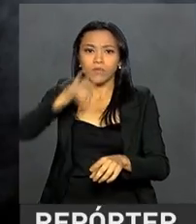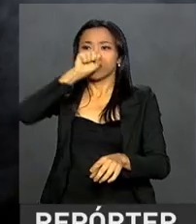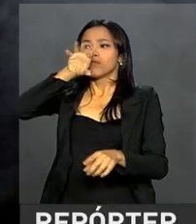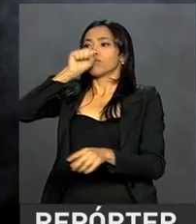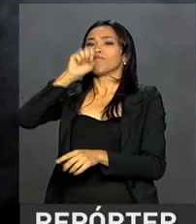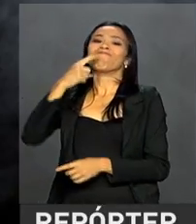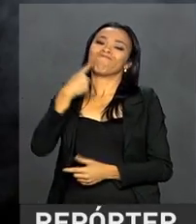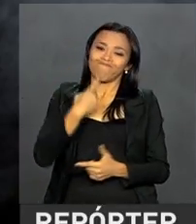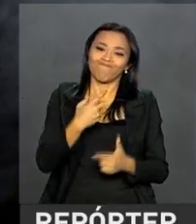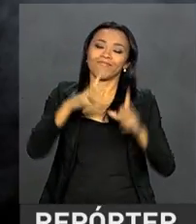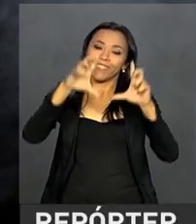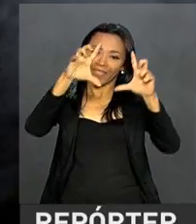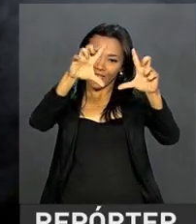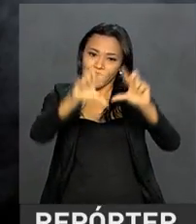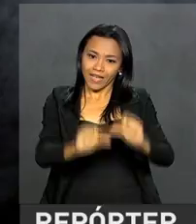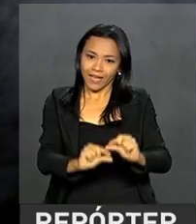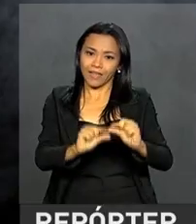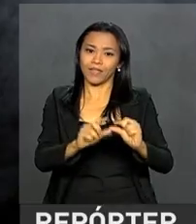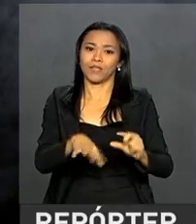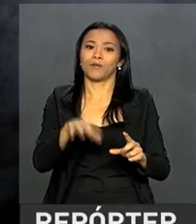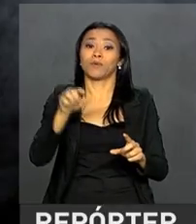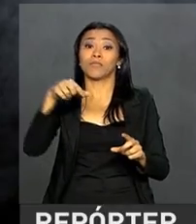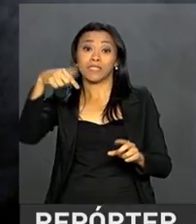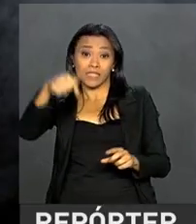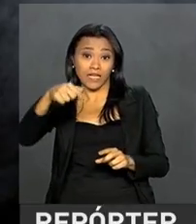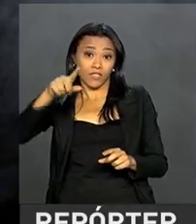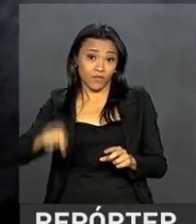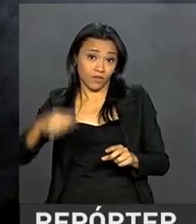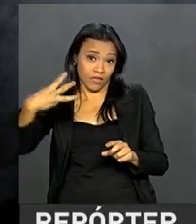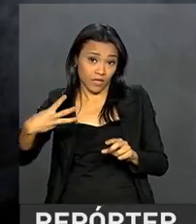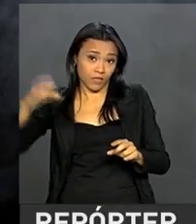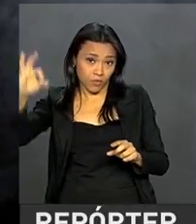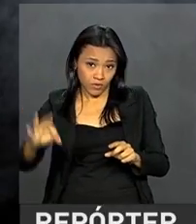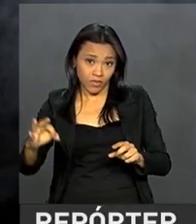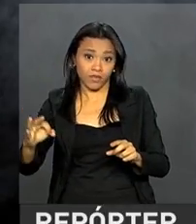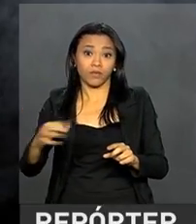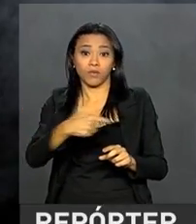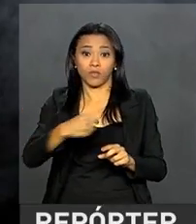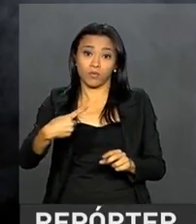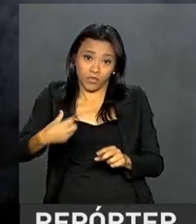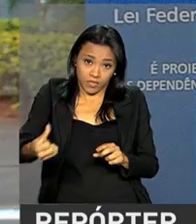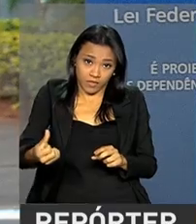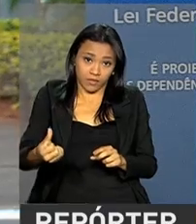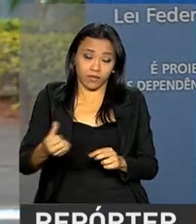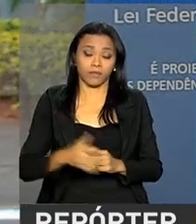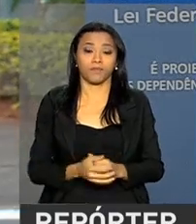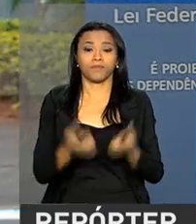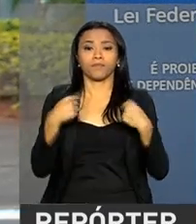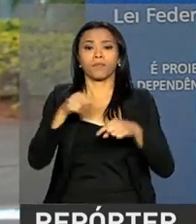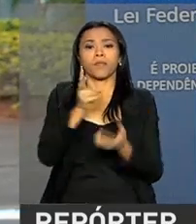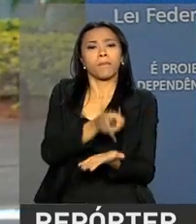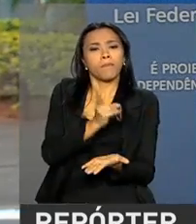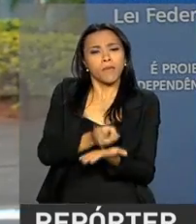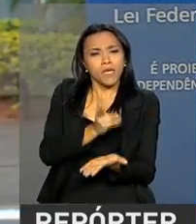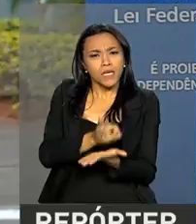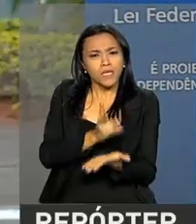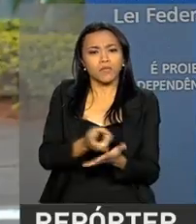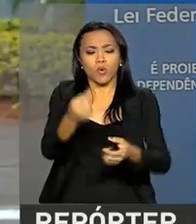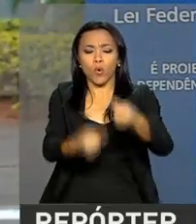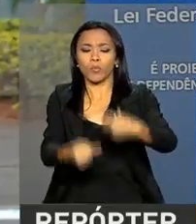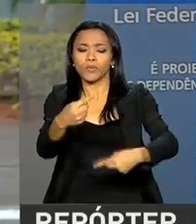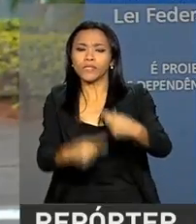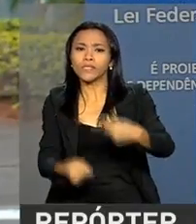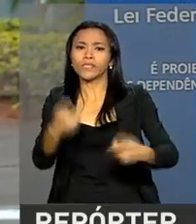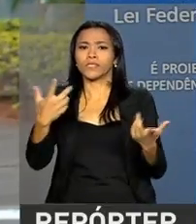12,7 por cento em 2009 para 7,3 por cento em 2016 mesmo com políticas públicas de combate